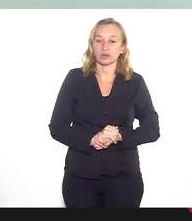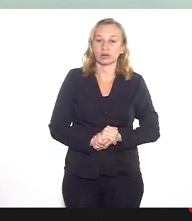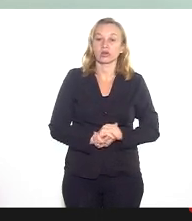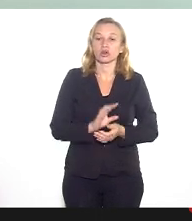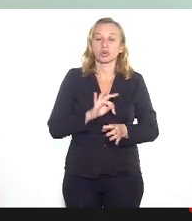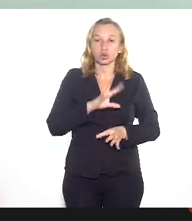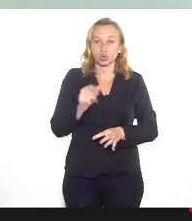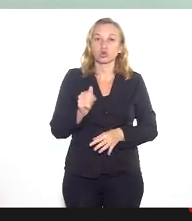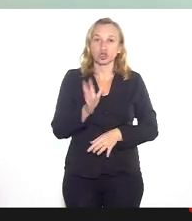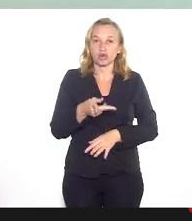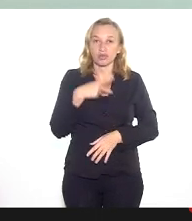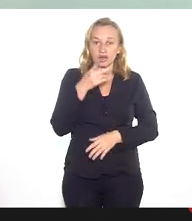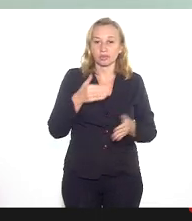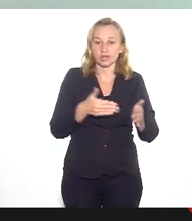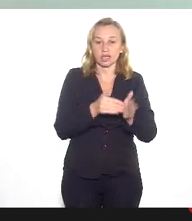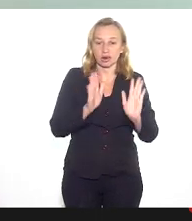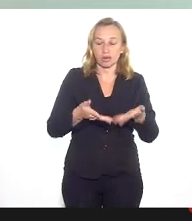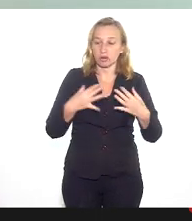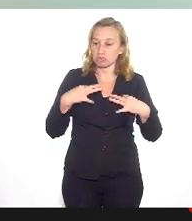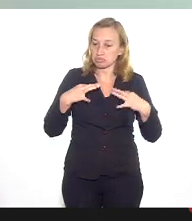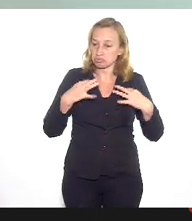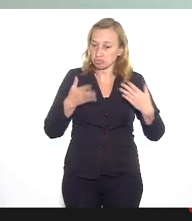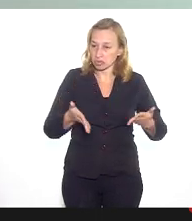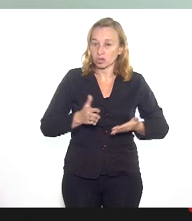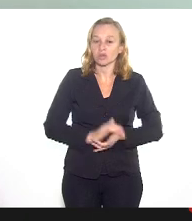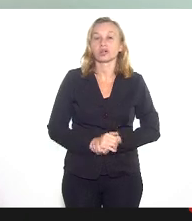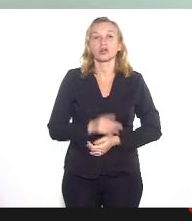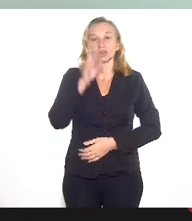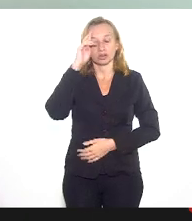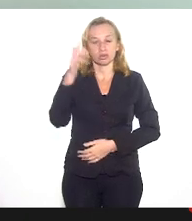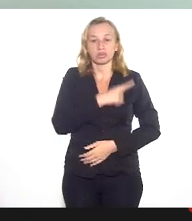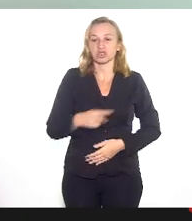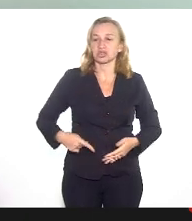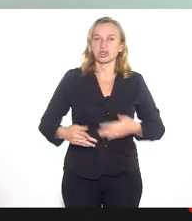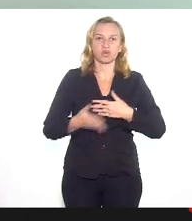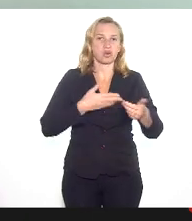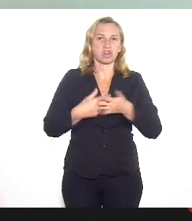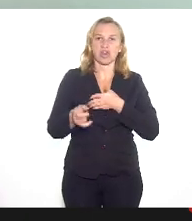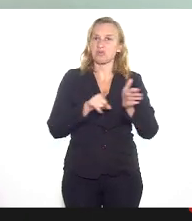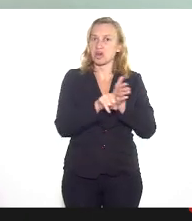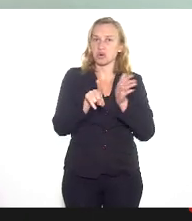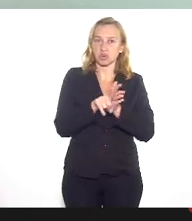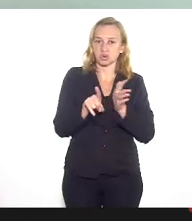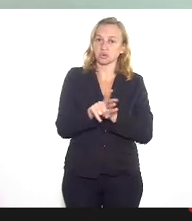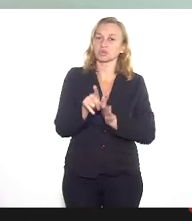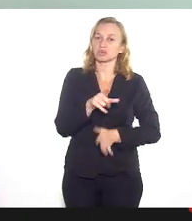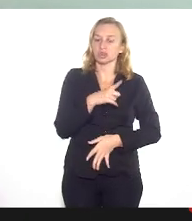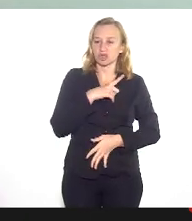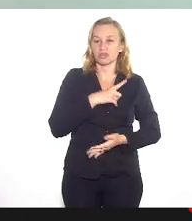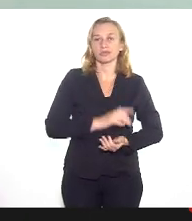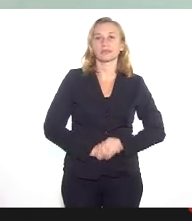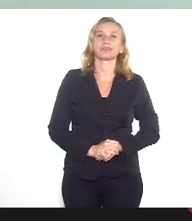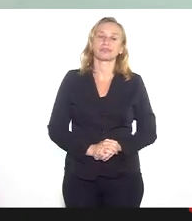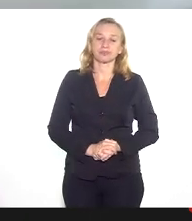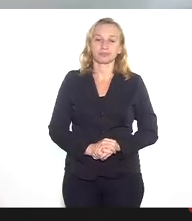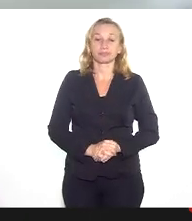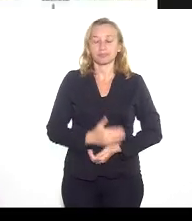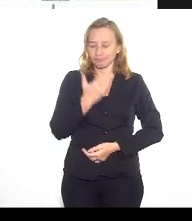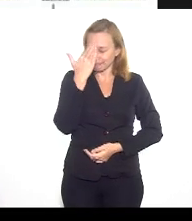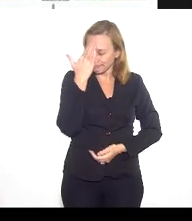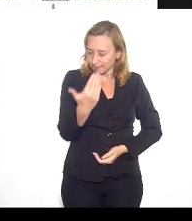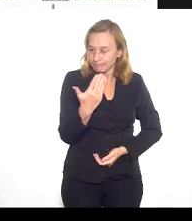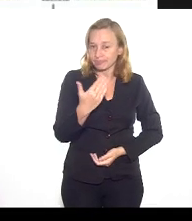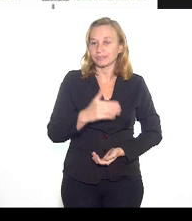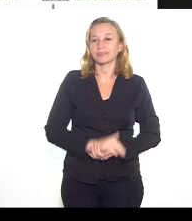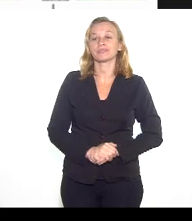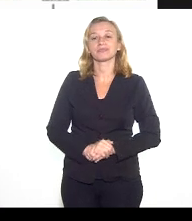até agora, né? E aí queria nos colocar à disposição, presidente, para qualquer pergunta e ponto específico que vocês têm. Eu agradeço,